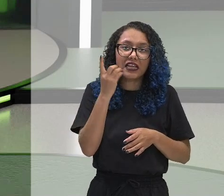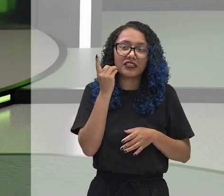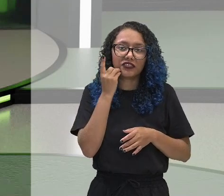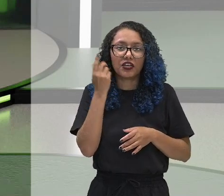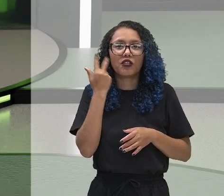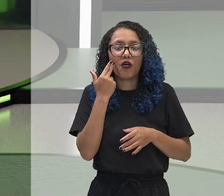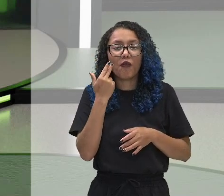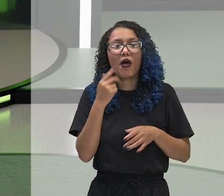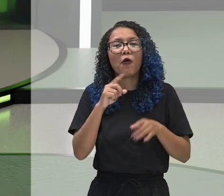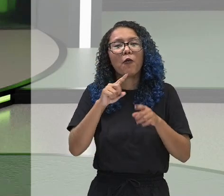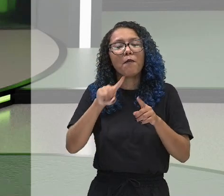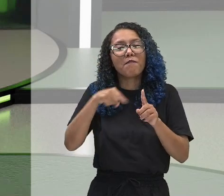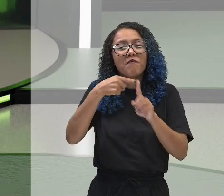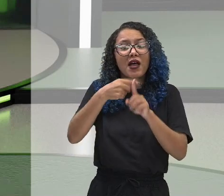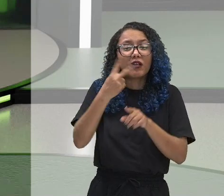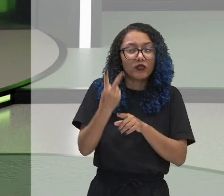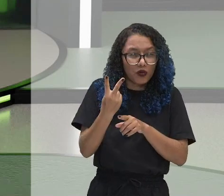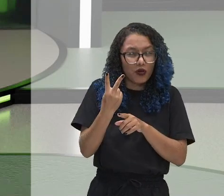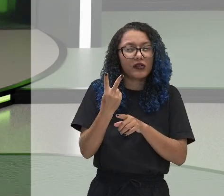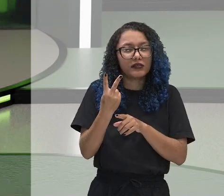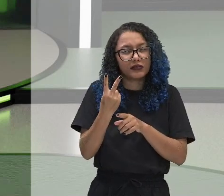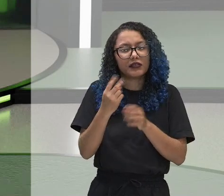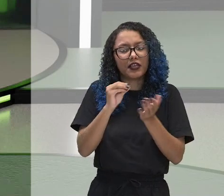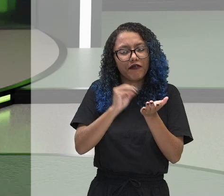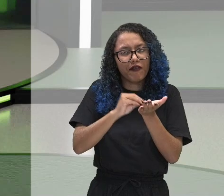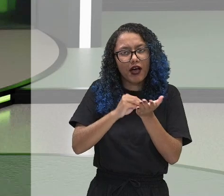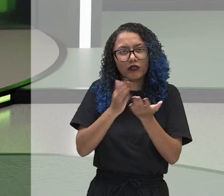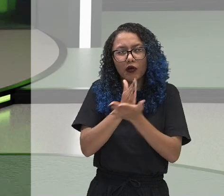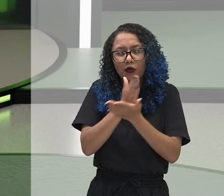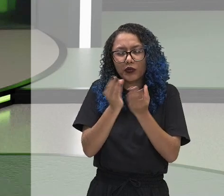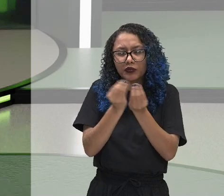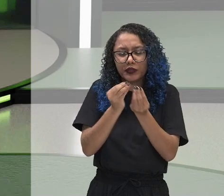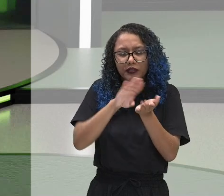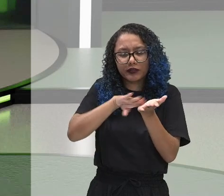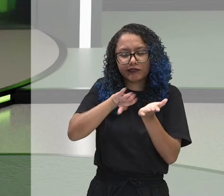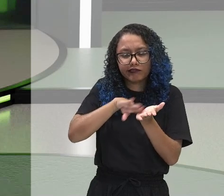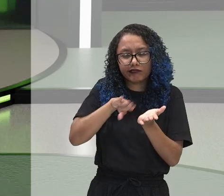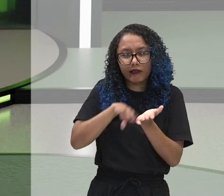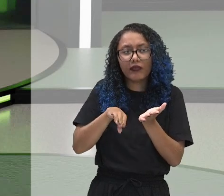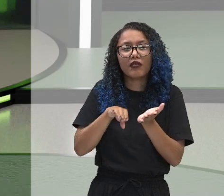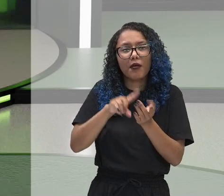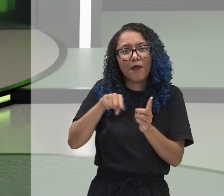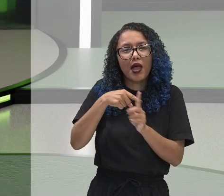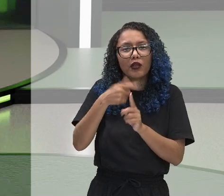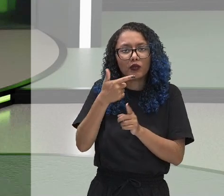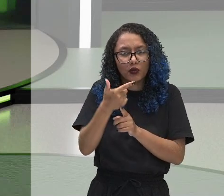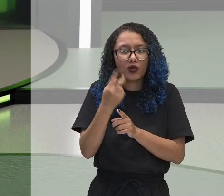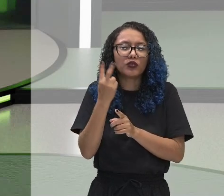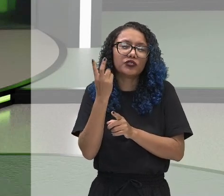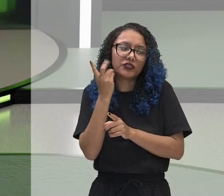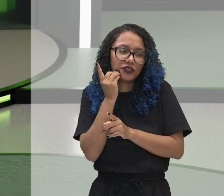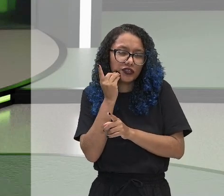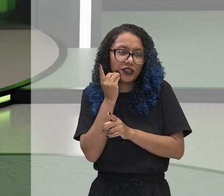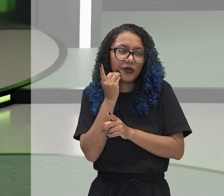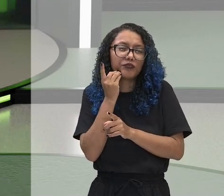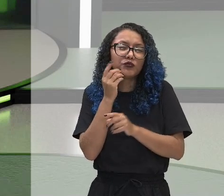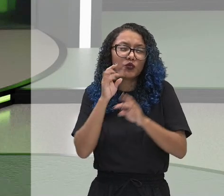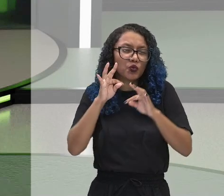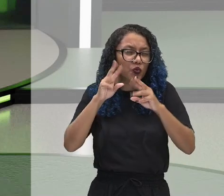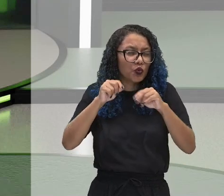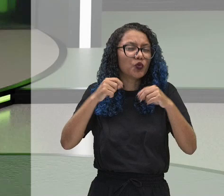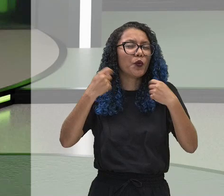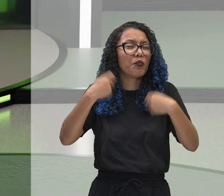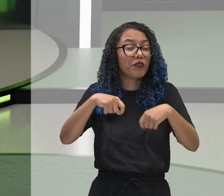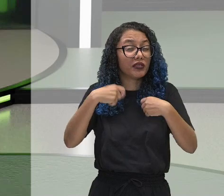coloração diferente do sangue. Isso aí tudo vai ter que ser observado por você, mulher.